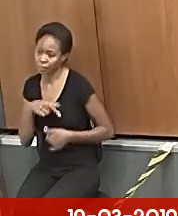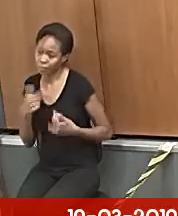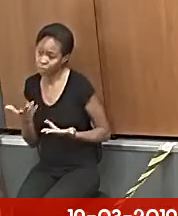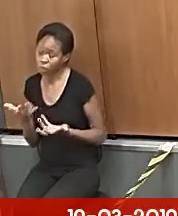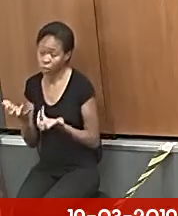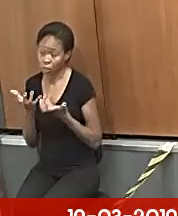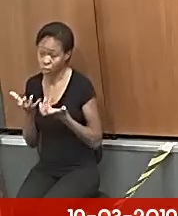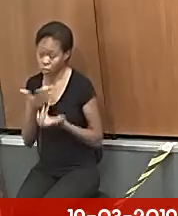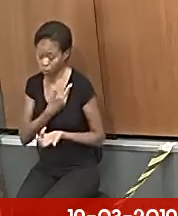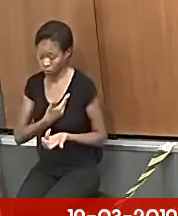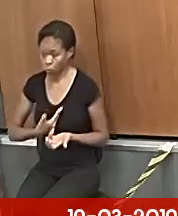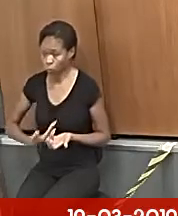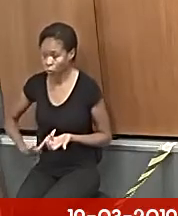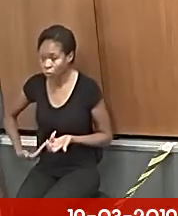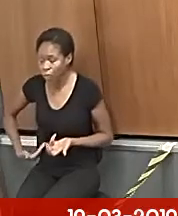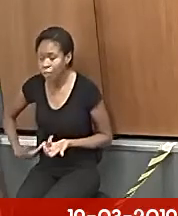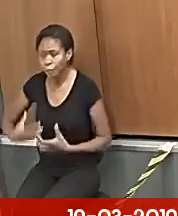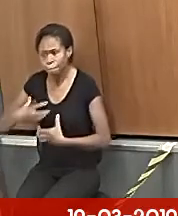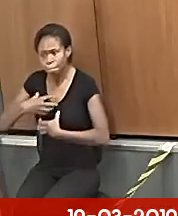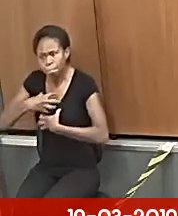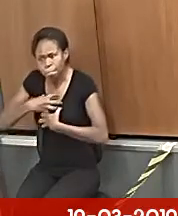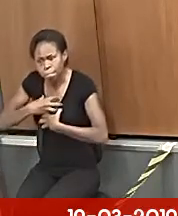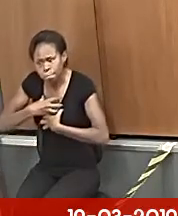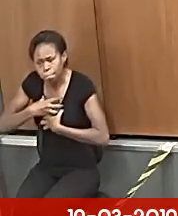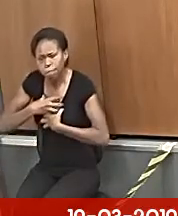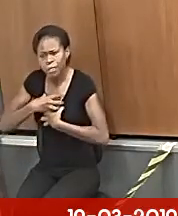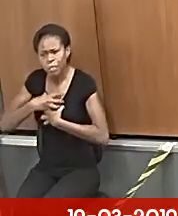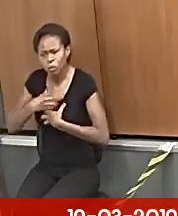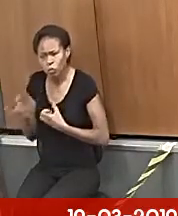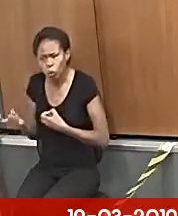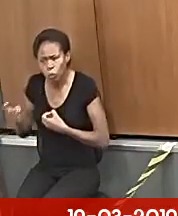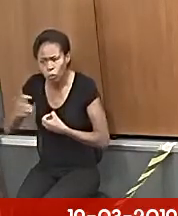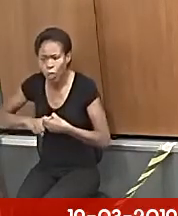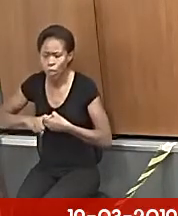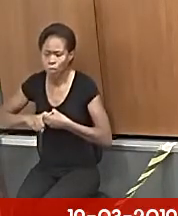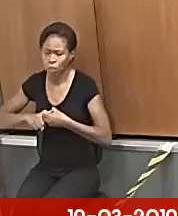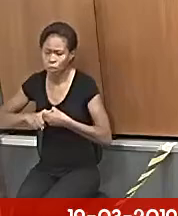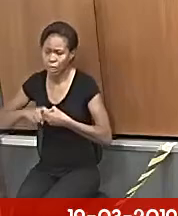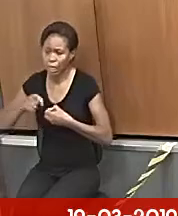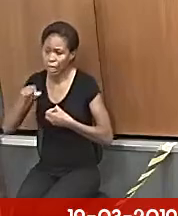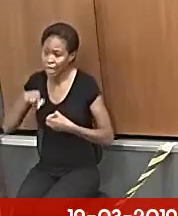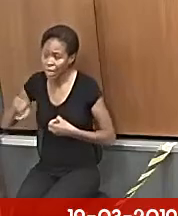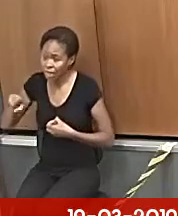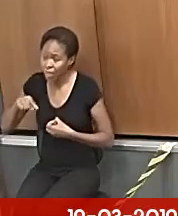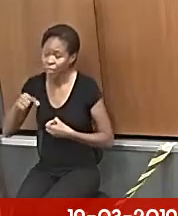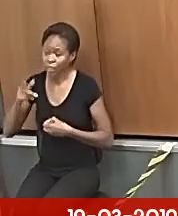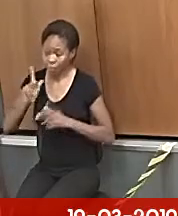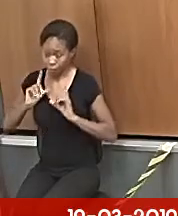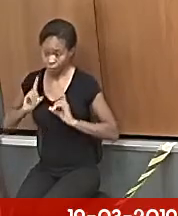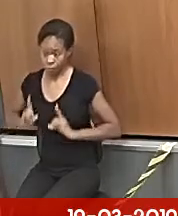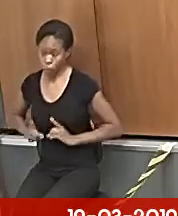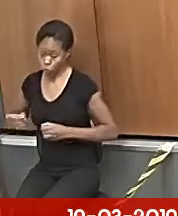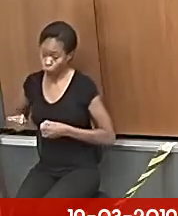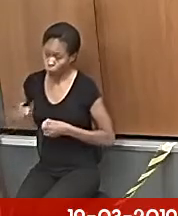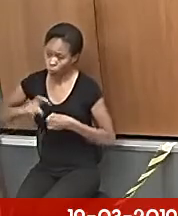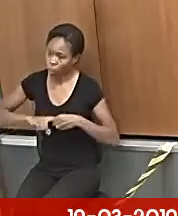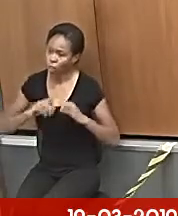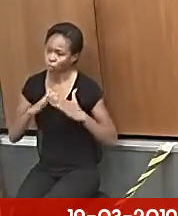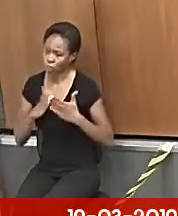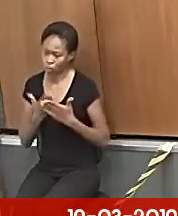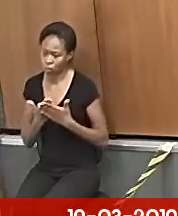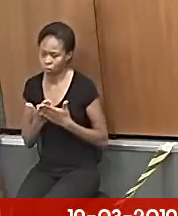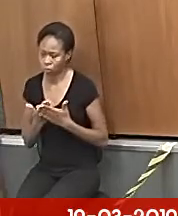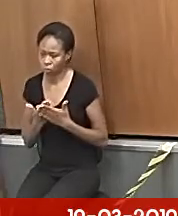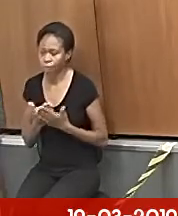queria se o governo fosse sensível e que voltasse os meninos pra escola novamente nós vamos visitar